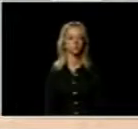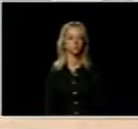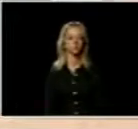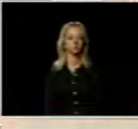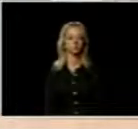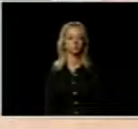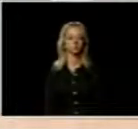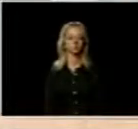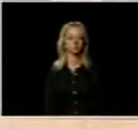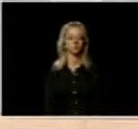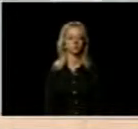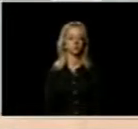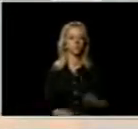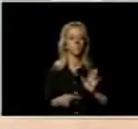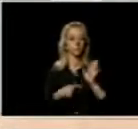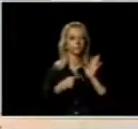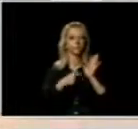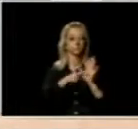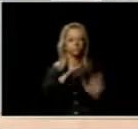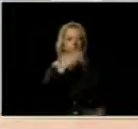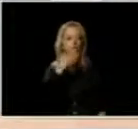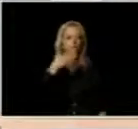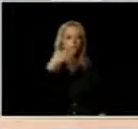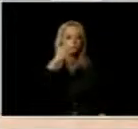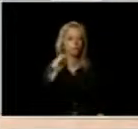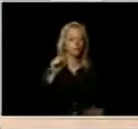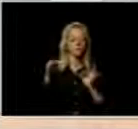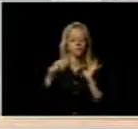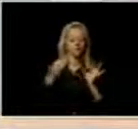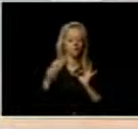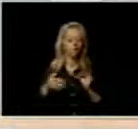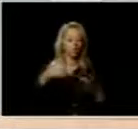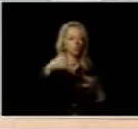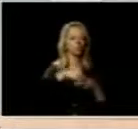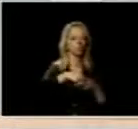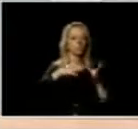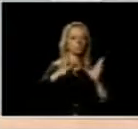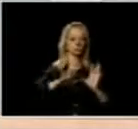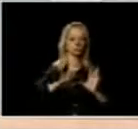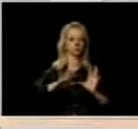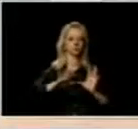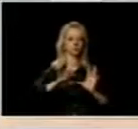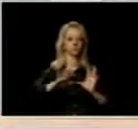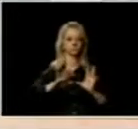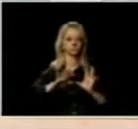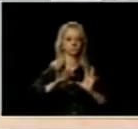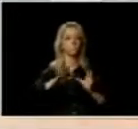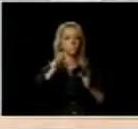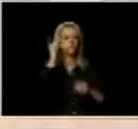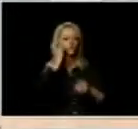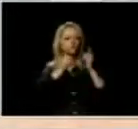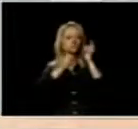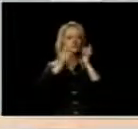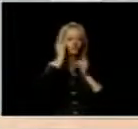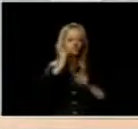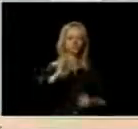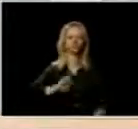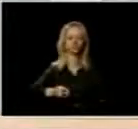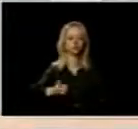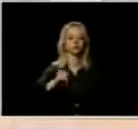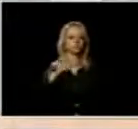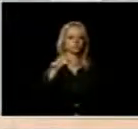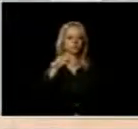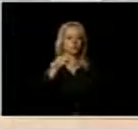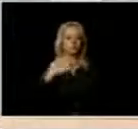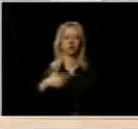que apresentou o melhor programa eleitoral, mas infelizmente dia a dia vem provando aqui que não tinha competência. Como professor de história